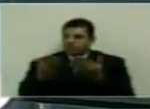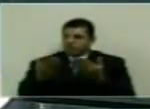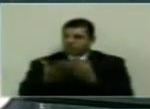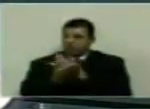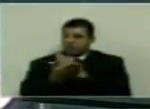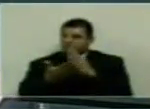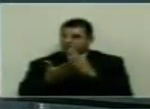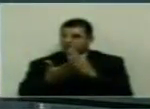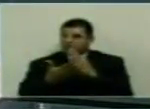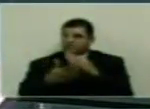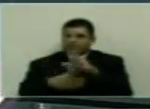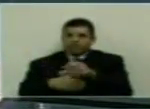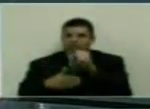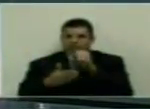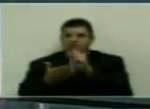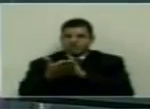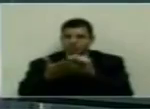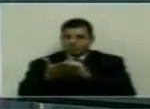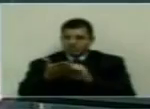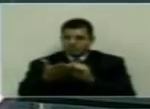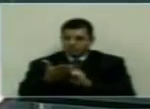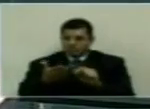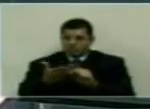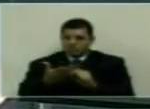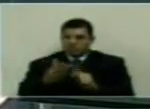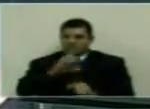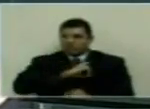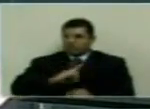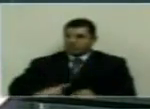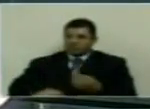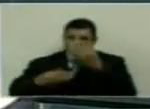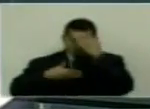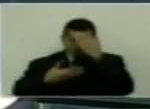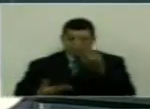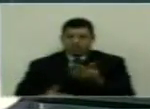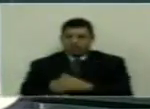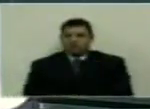hoje mesmo começo a coletar assinaturas dos senhores e senhoras deputadas. Muito obrigado, senhor presidente.